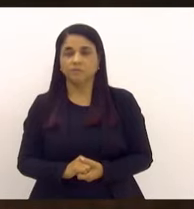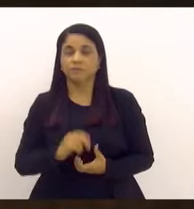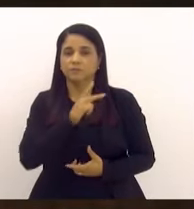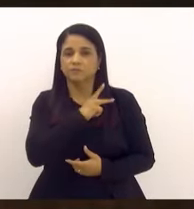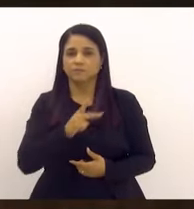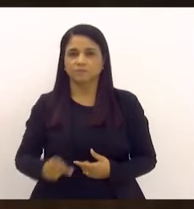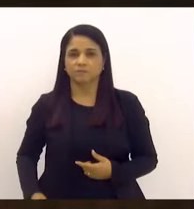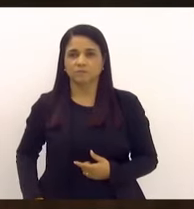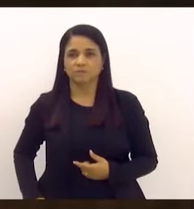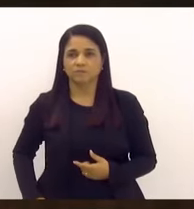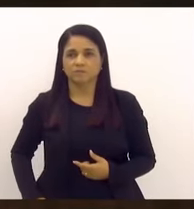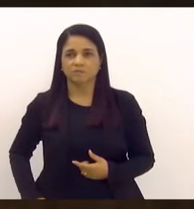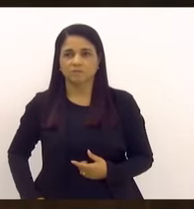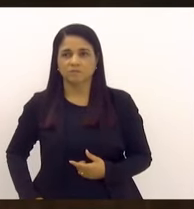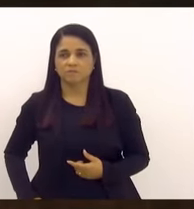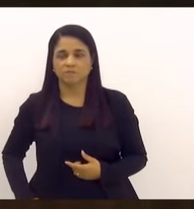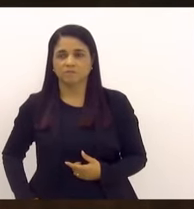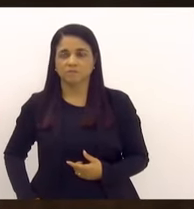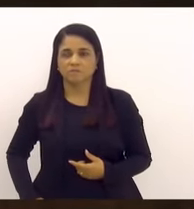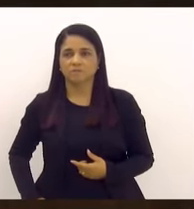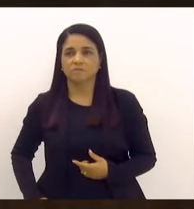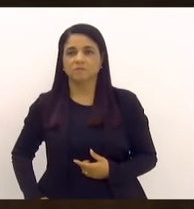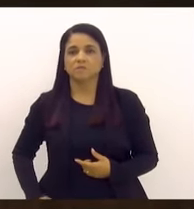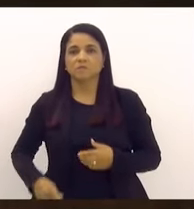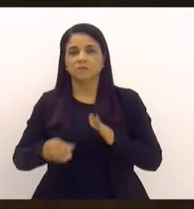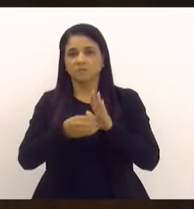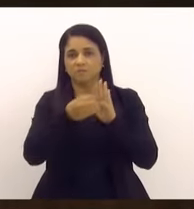Presidente, parecer